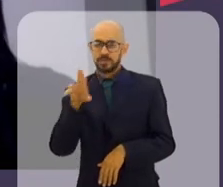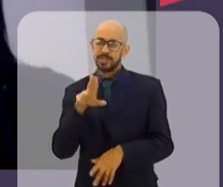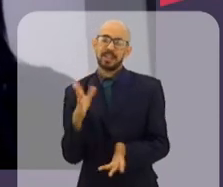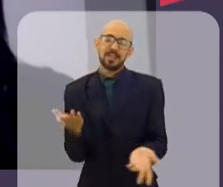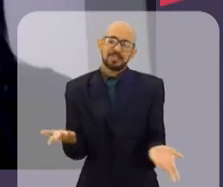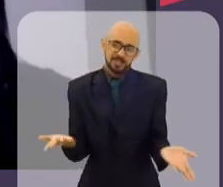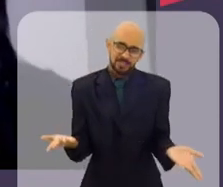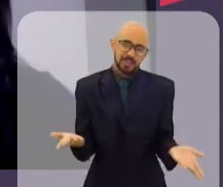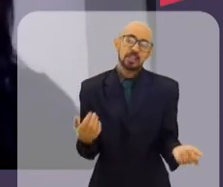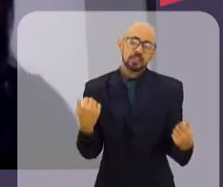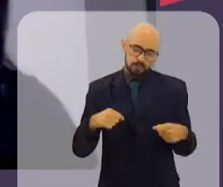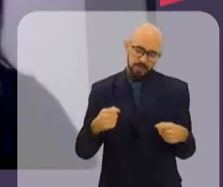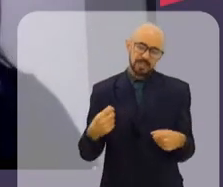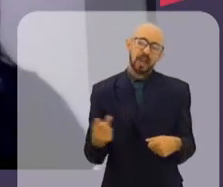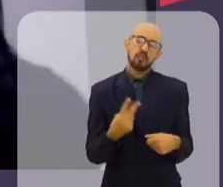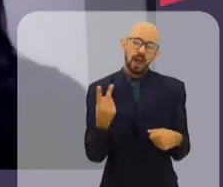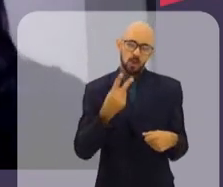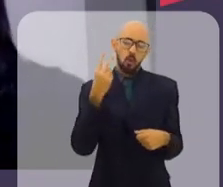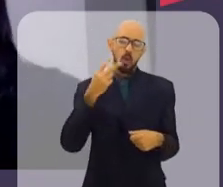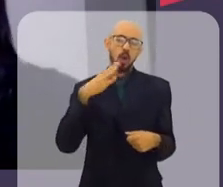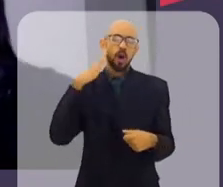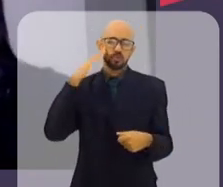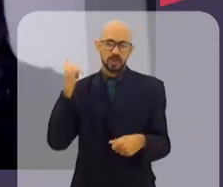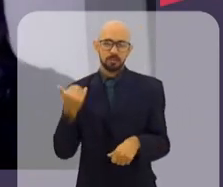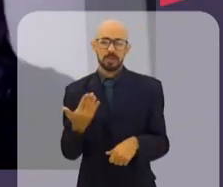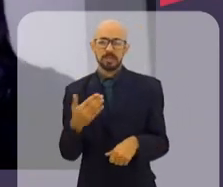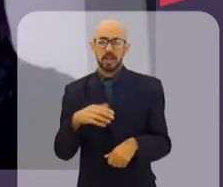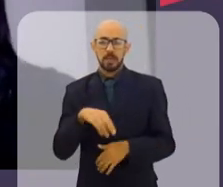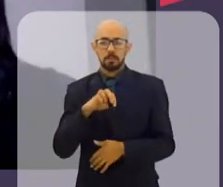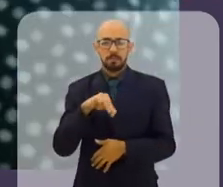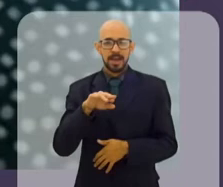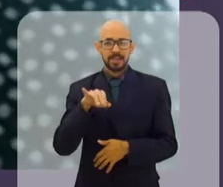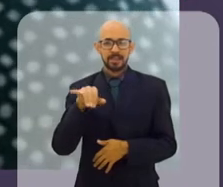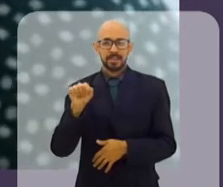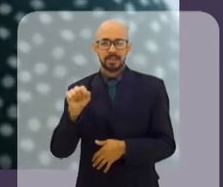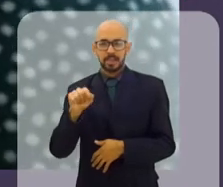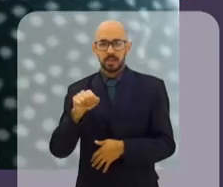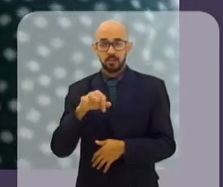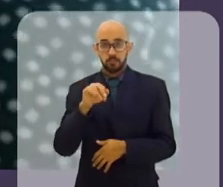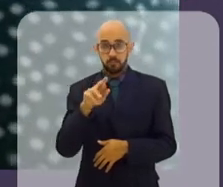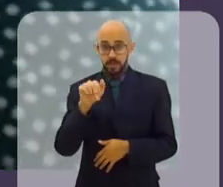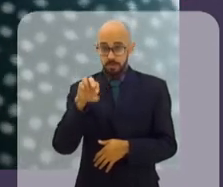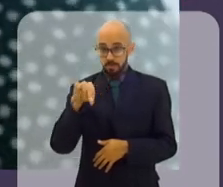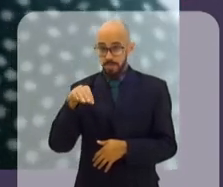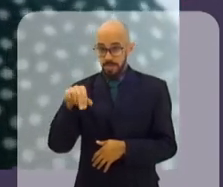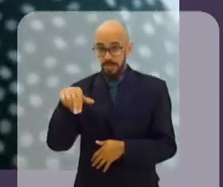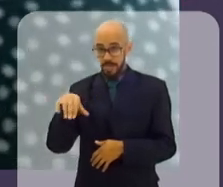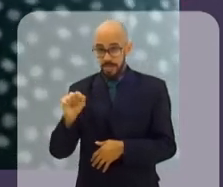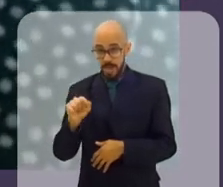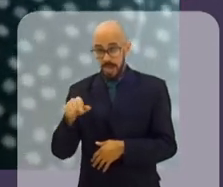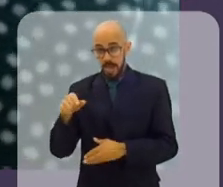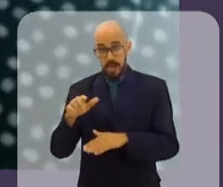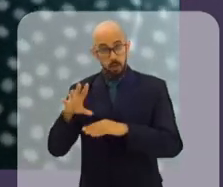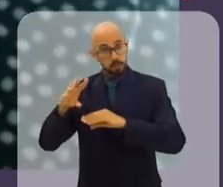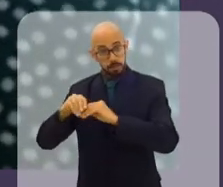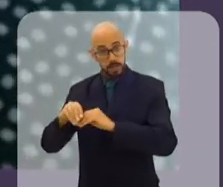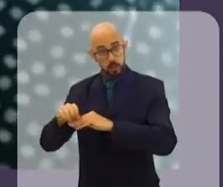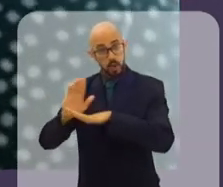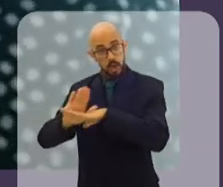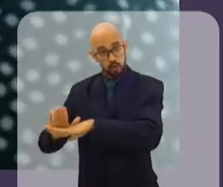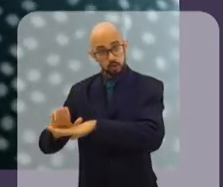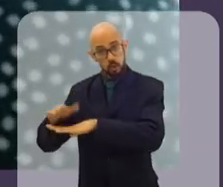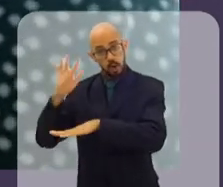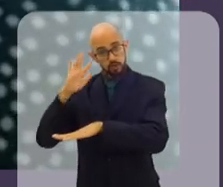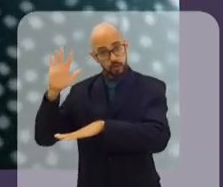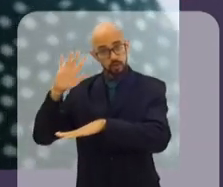os saberes. E a Maria Firmina dos Reis tem uma contribuição para a filosofia. Olha, é a filosofia que tem que aprender com a